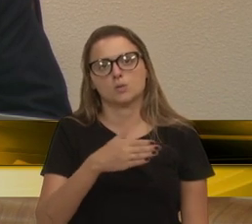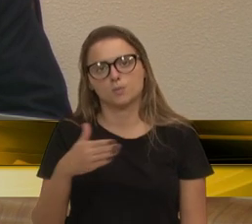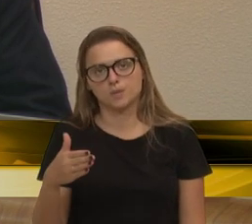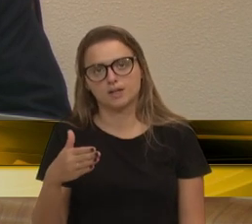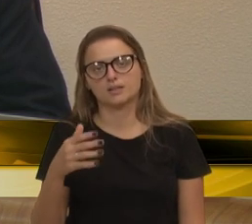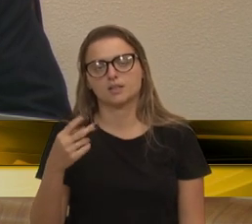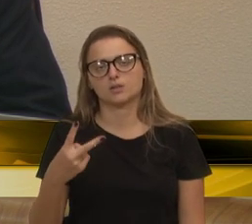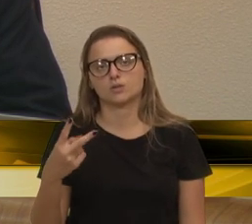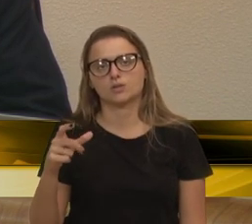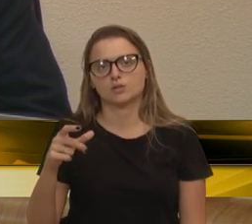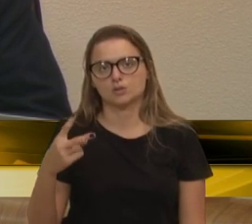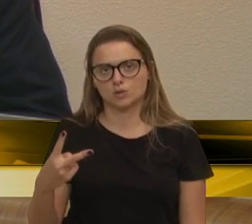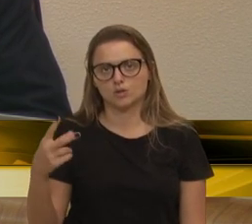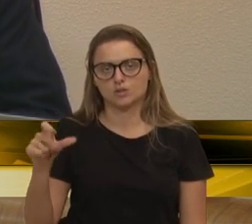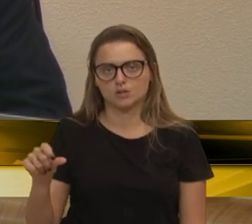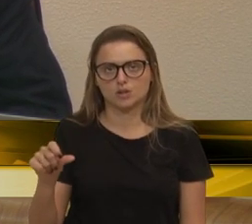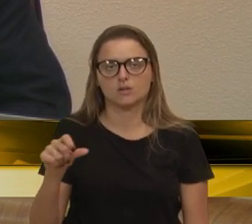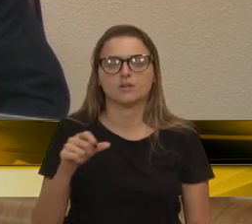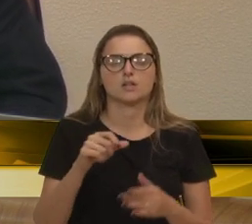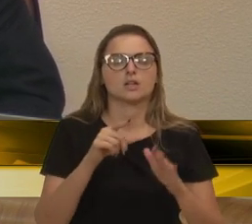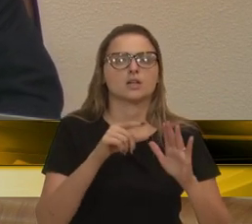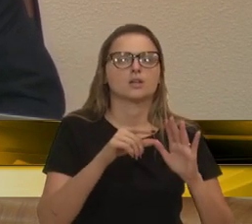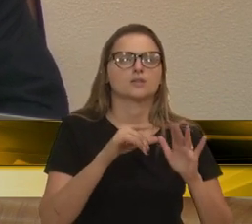225/229 do expediente número